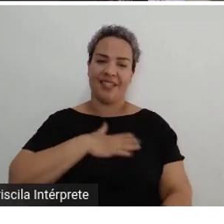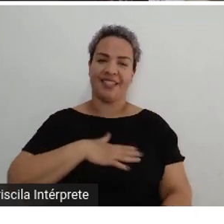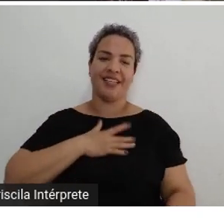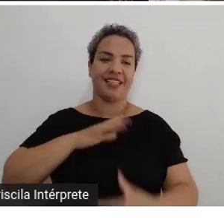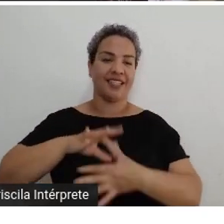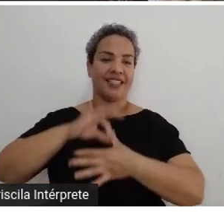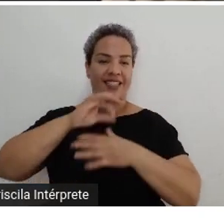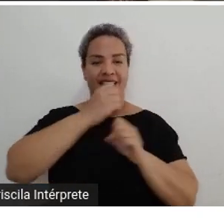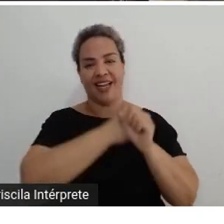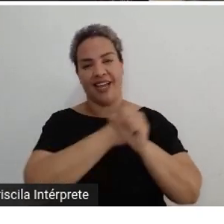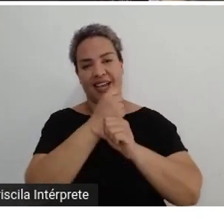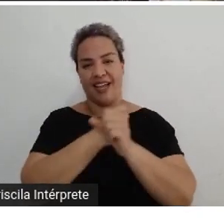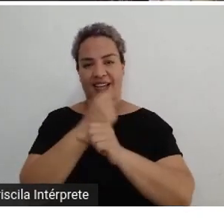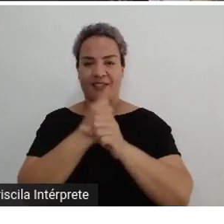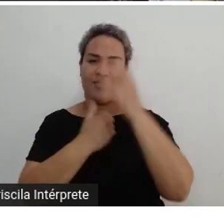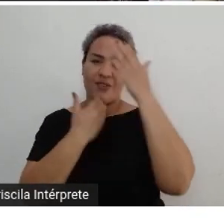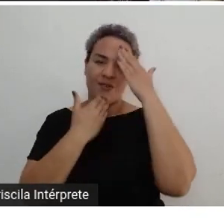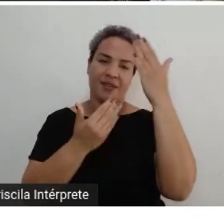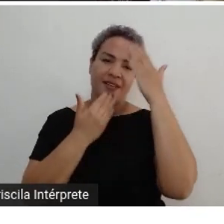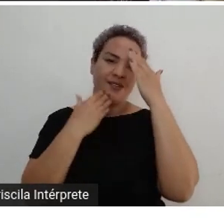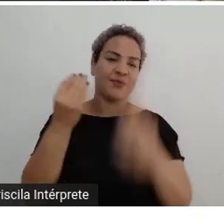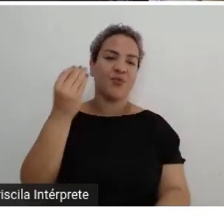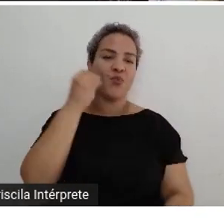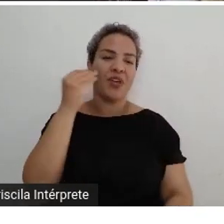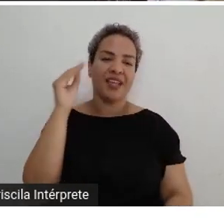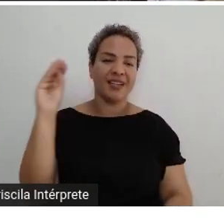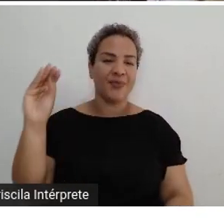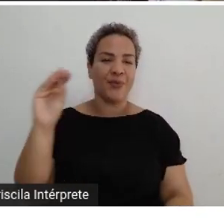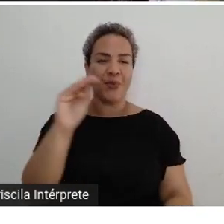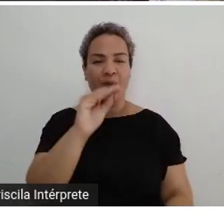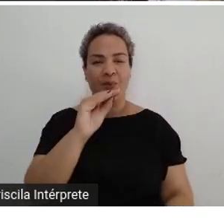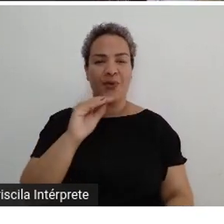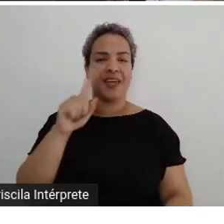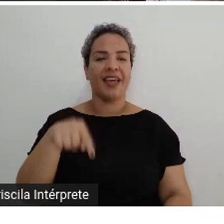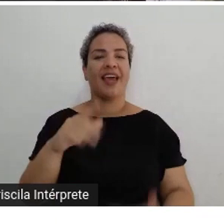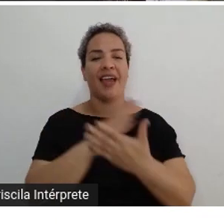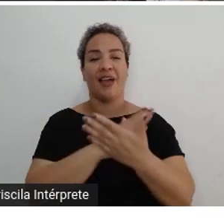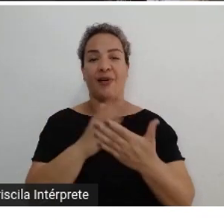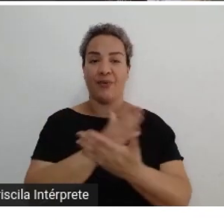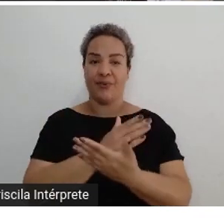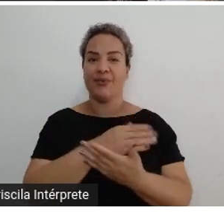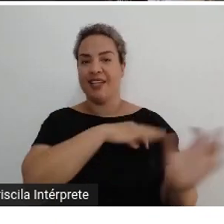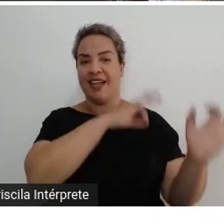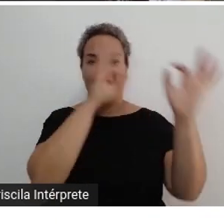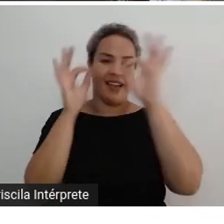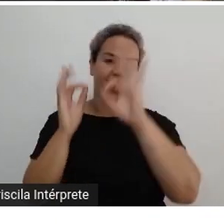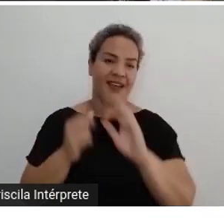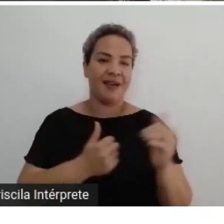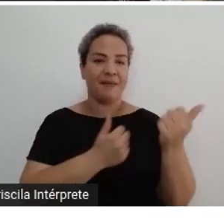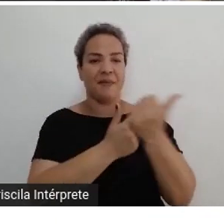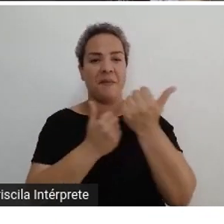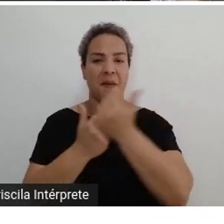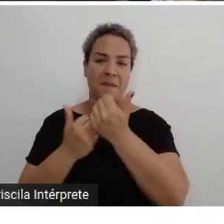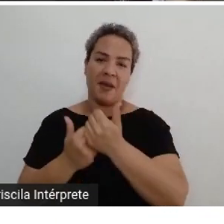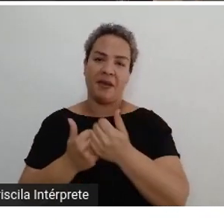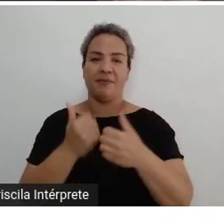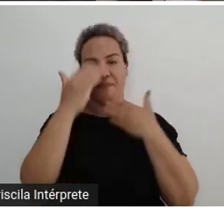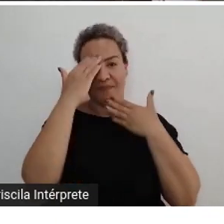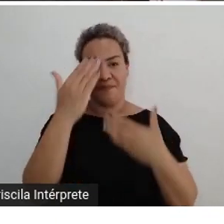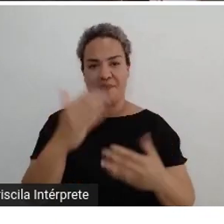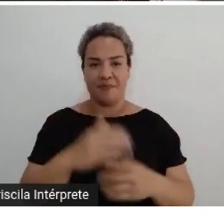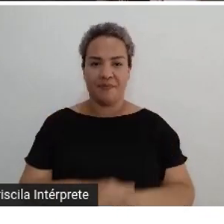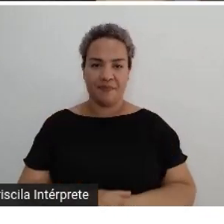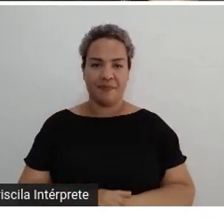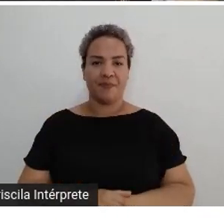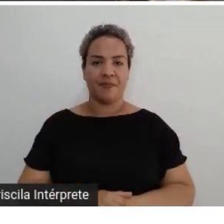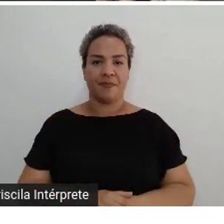nos últimos anos. Muito obrigada. Um beijo para vocês. Alguns eu sei que estão aqui me assistindo, me apoiando. Valeu.